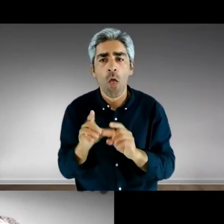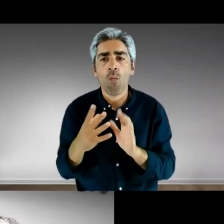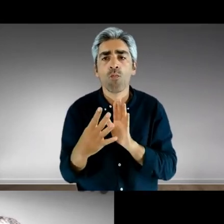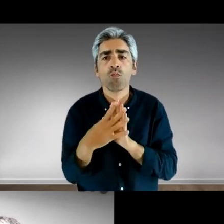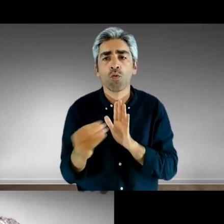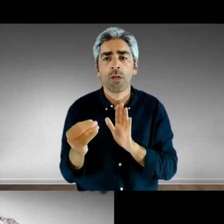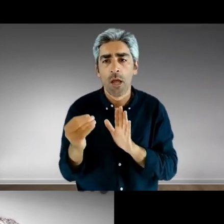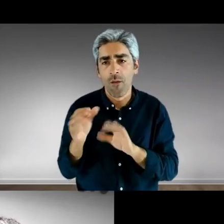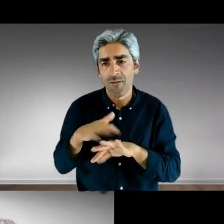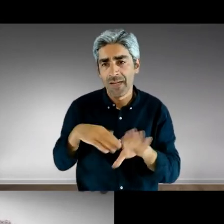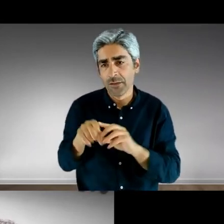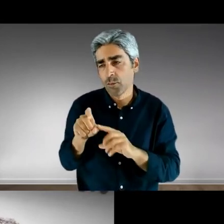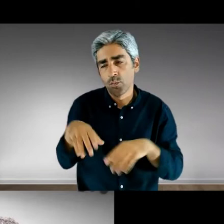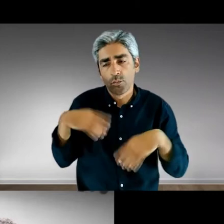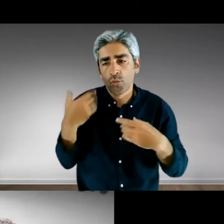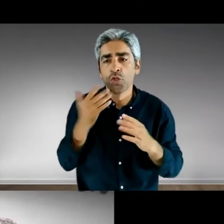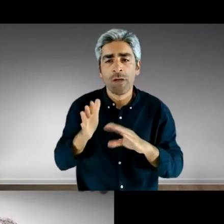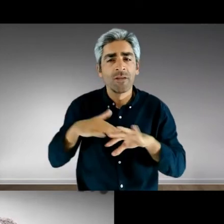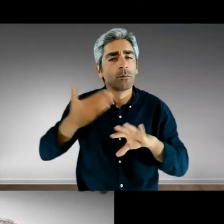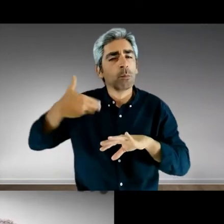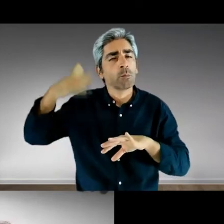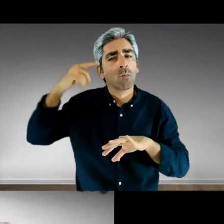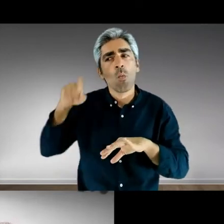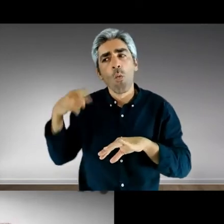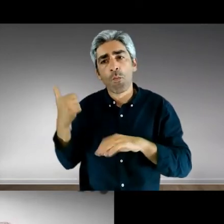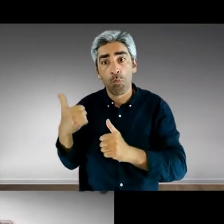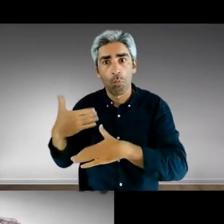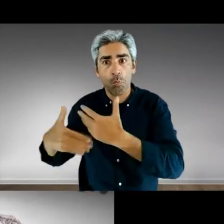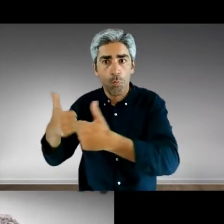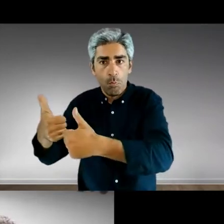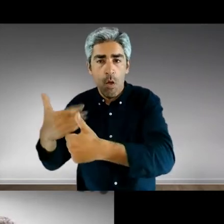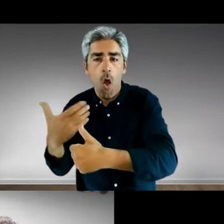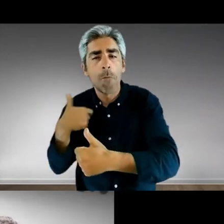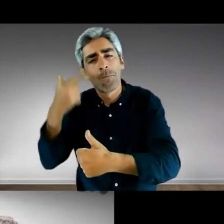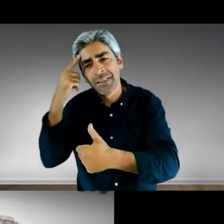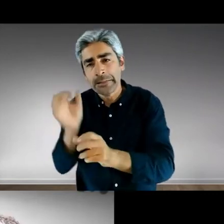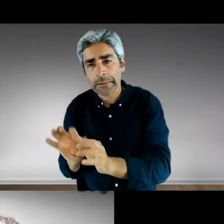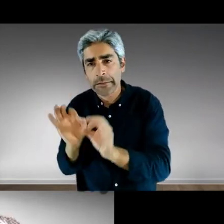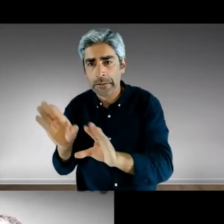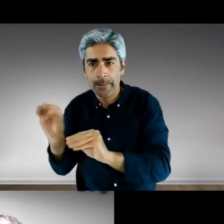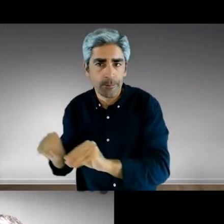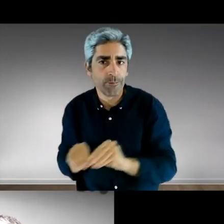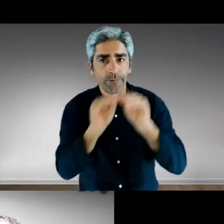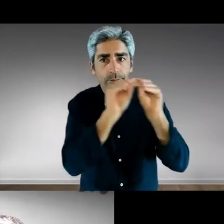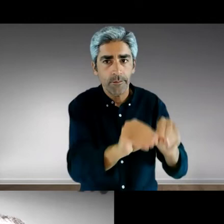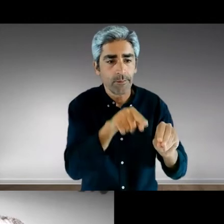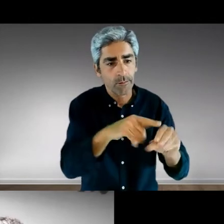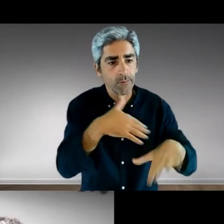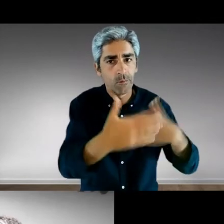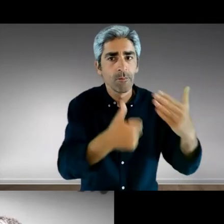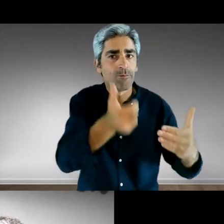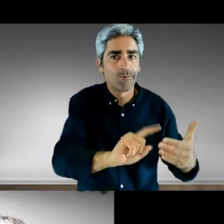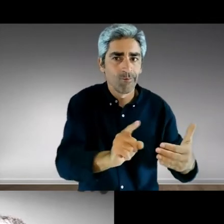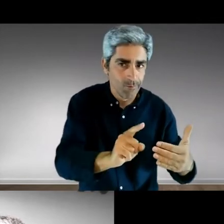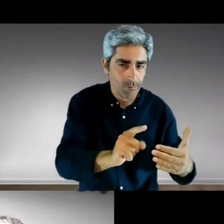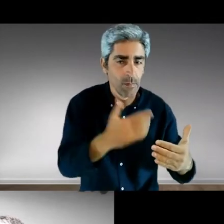aquilo que estamos a fazer, porque já fizemos no passado e correu bem, e agora achamos que vamos fazer novamente e vai correr da mesma forma e